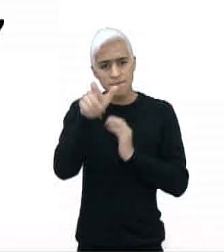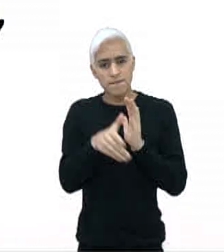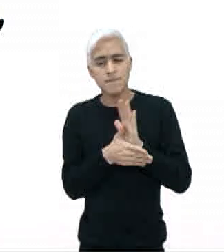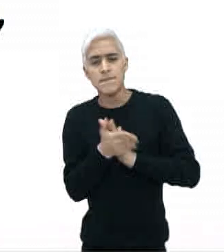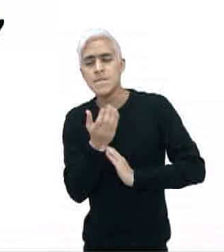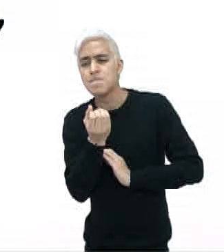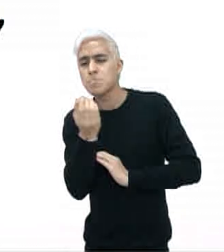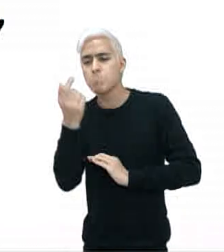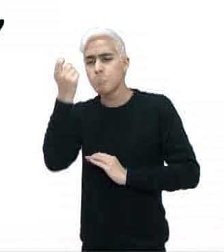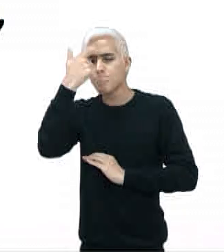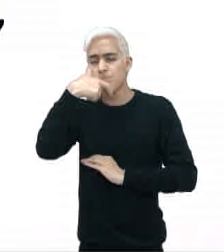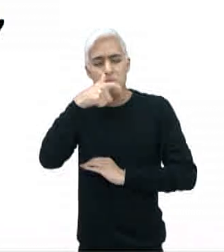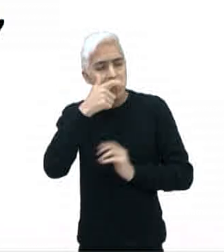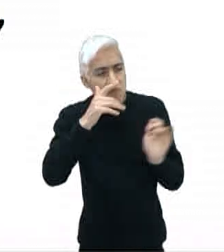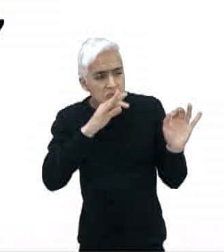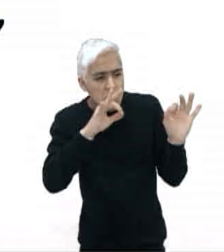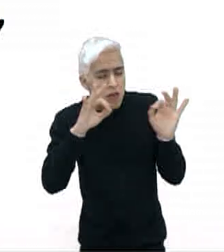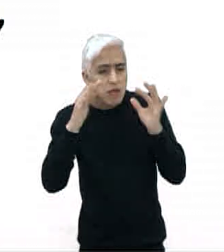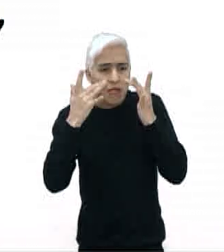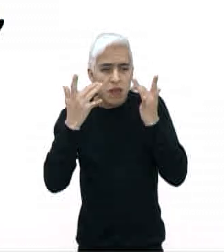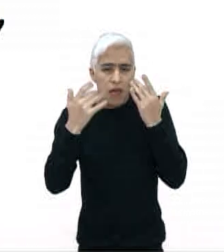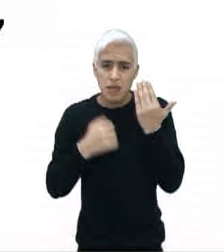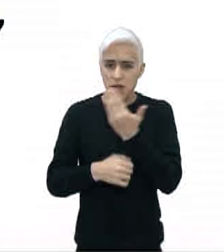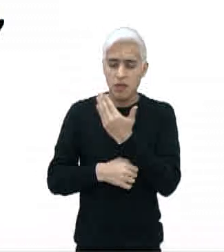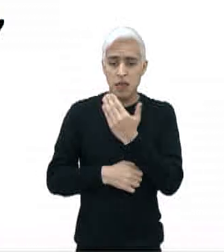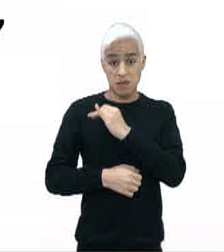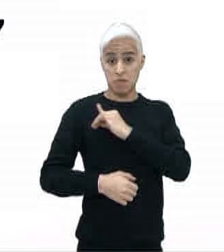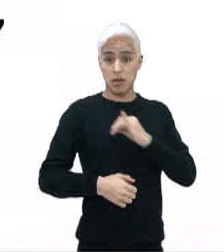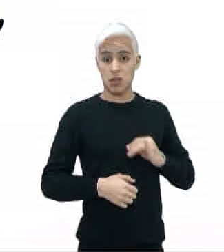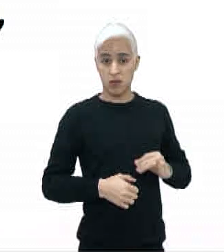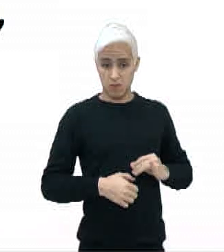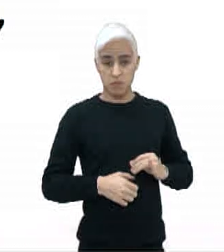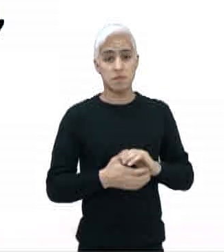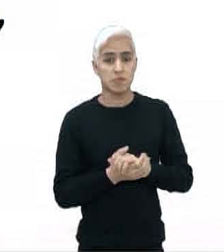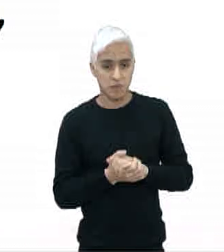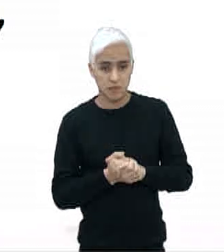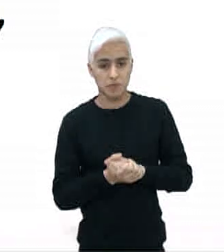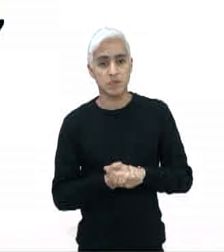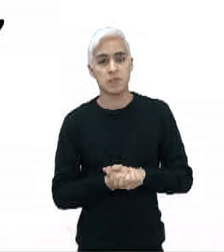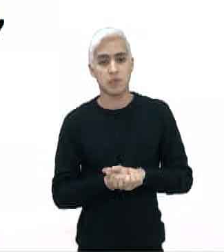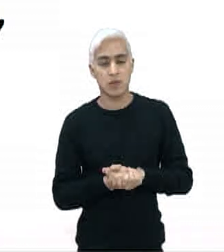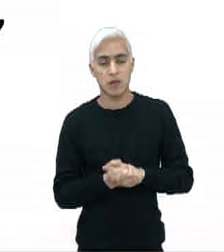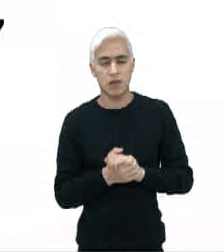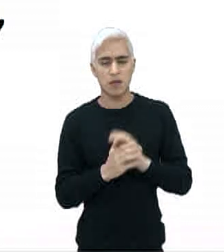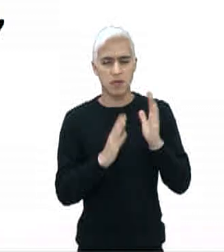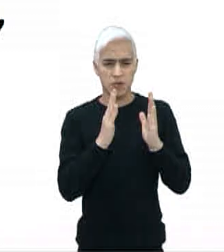Peru, assiste ao espetáculo O Imperador Jones, de Eugene O'Neill,